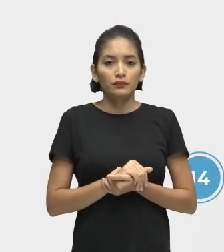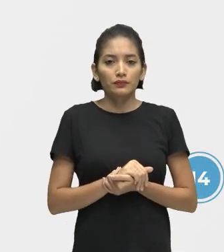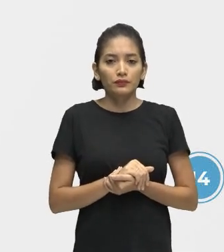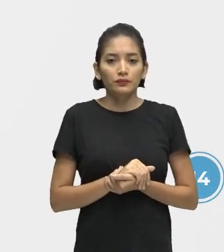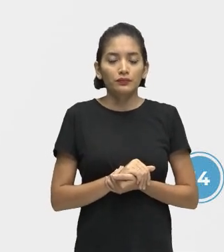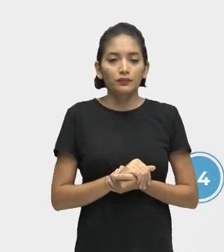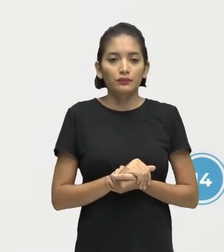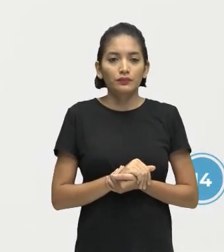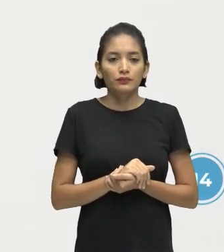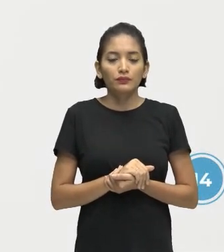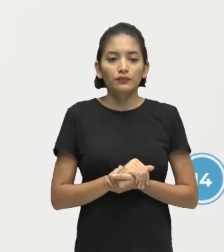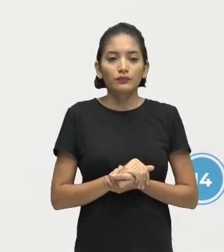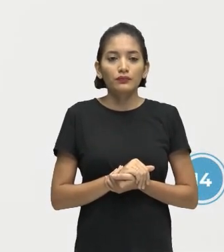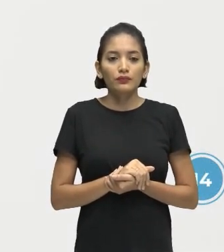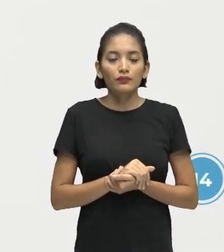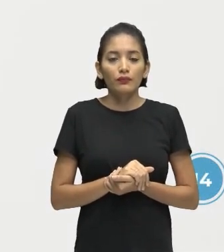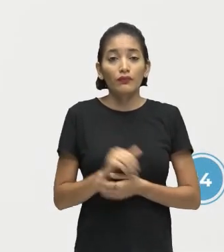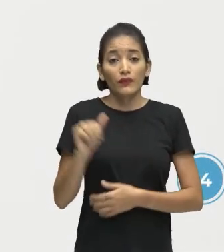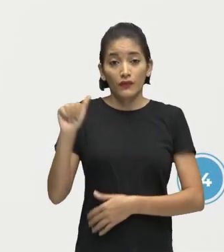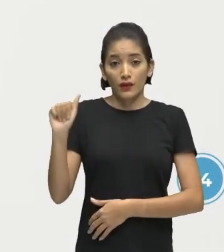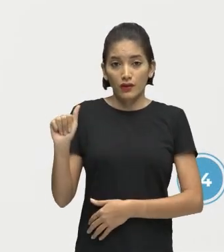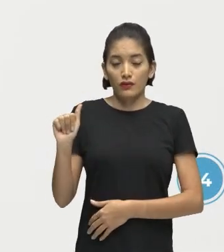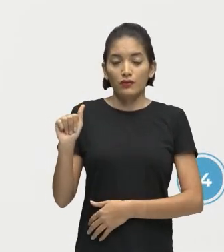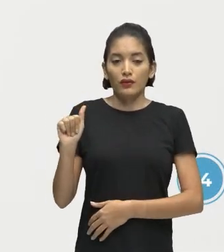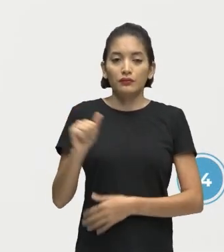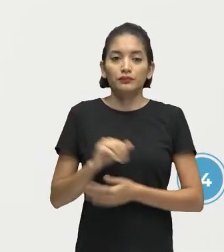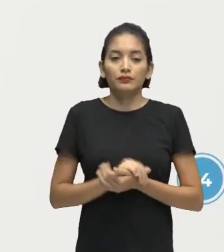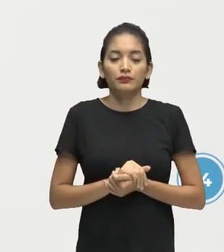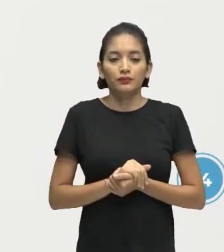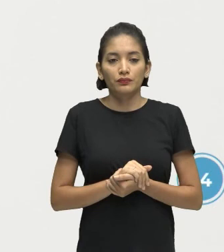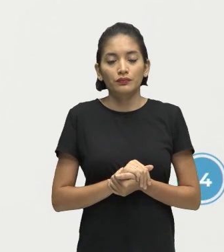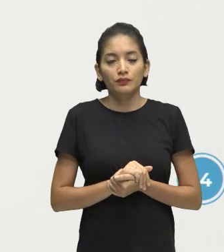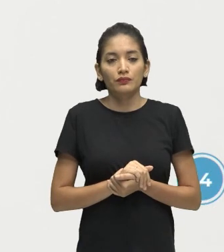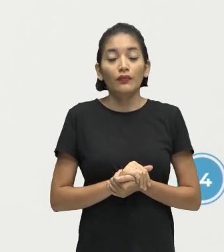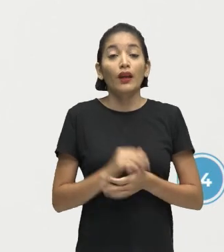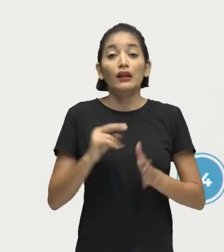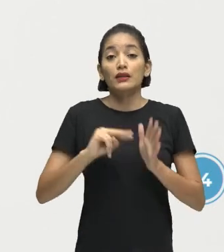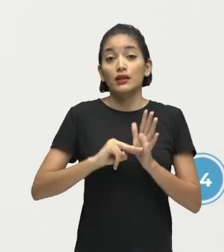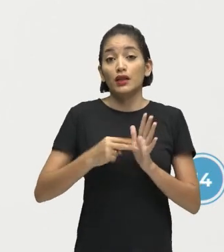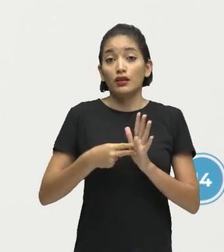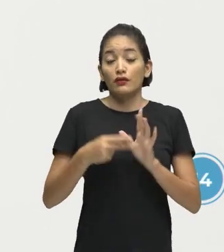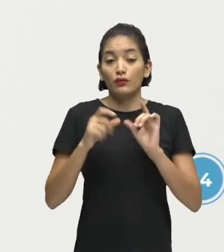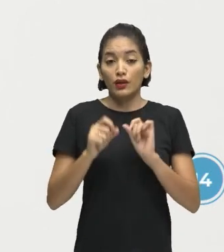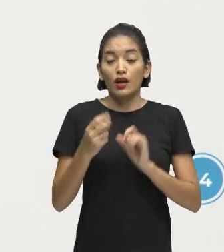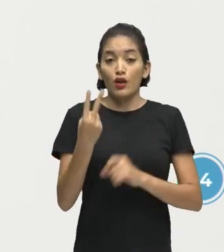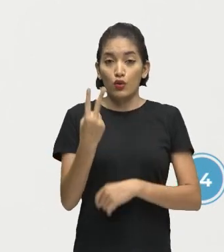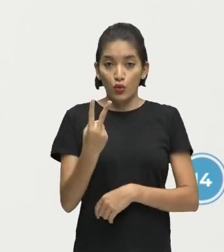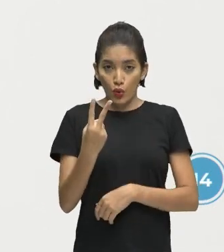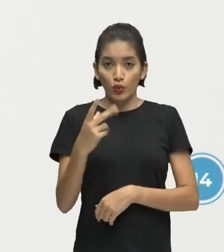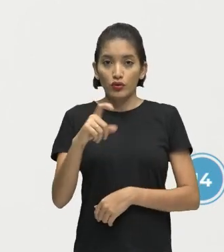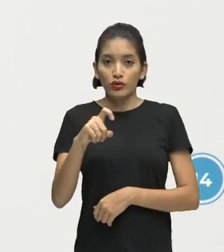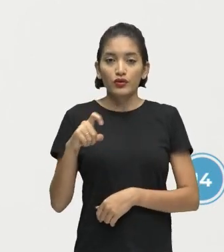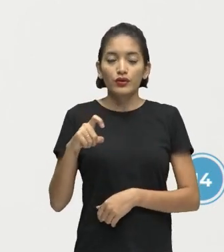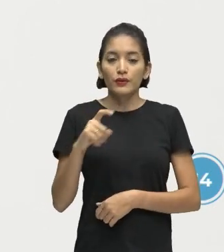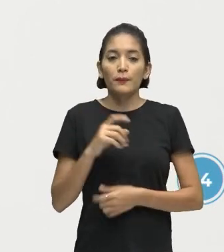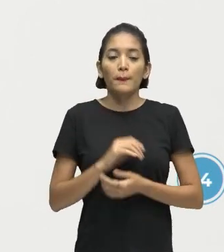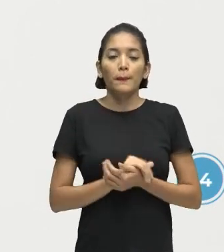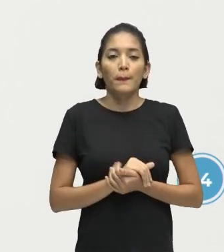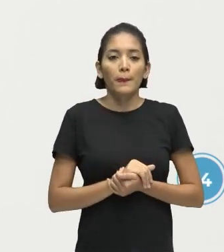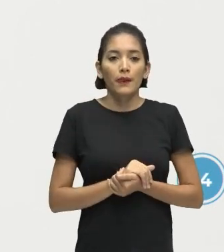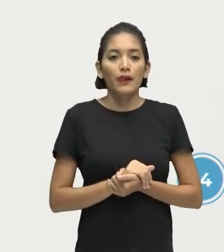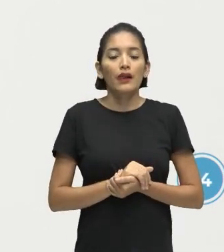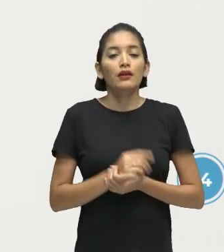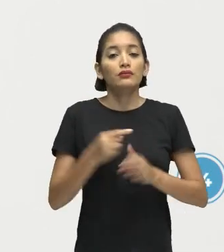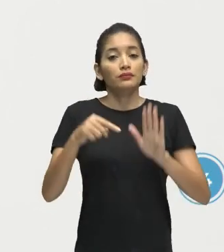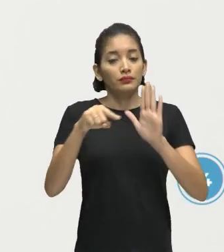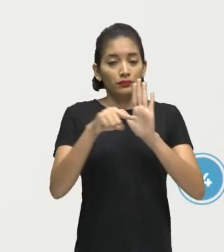Item A. O dobro de um número, ou seja, 2x